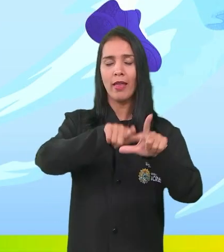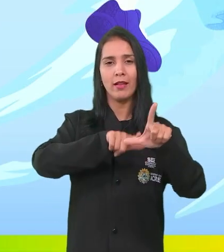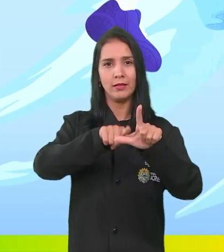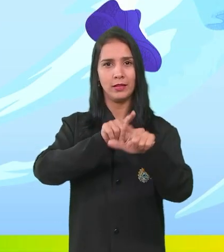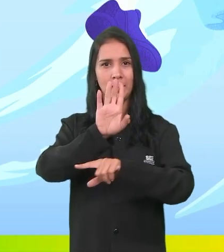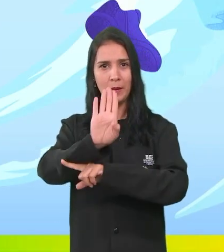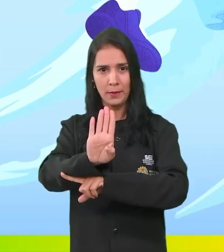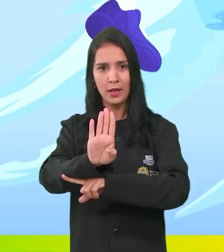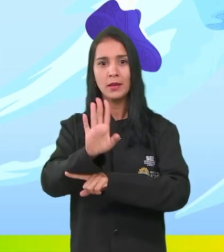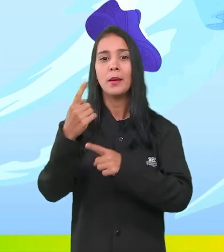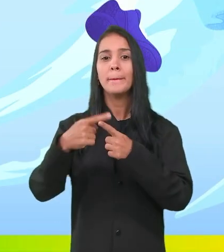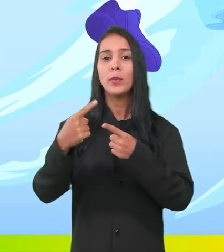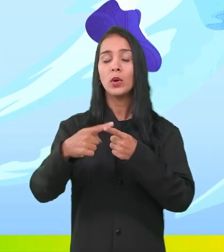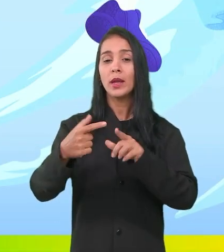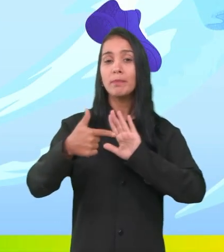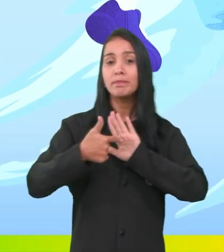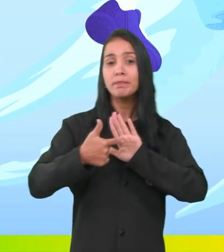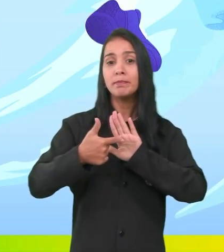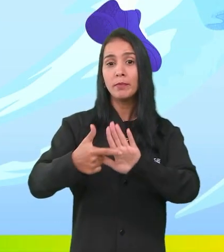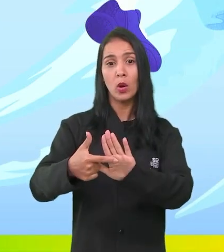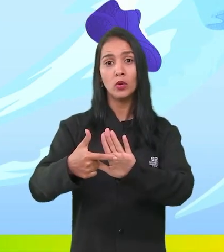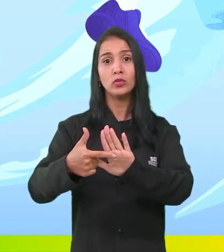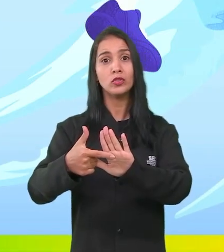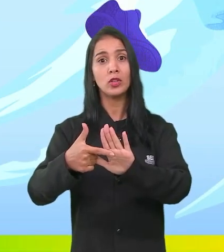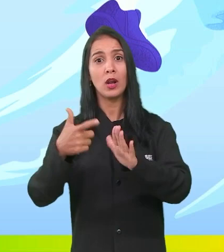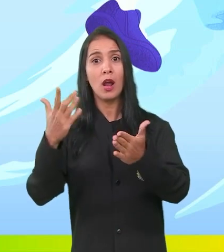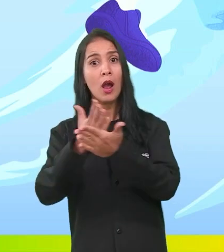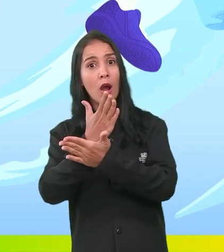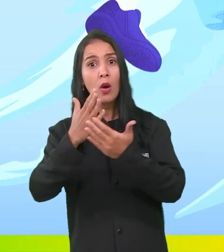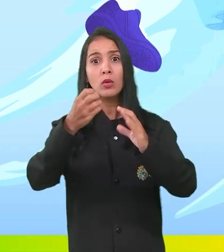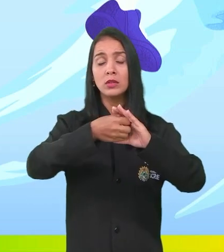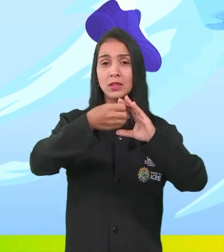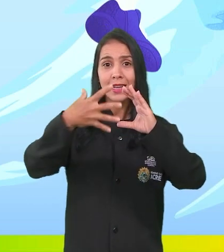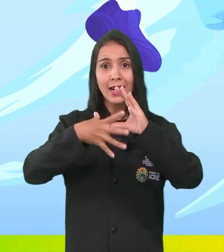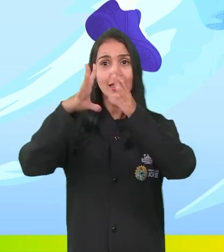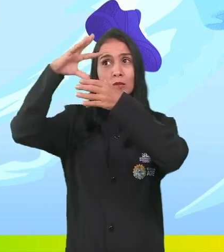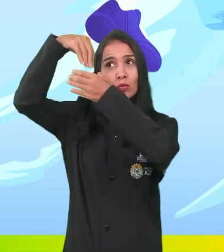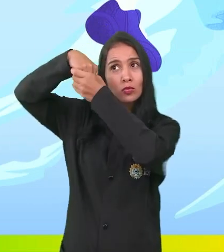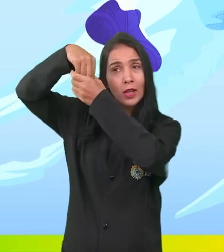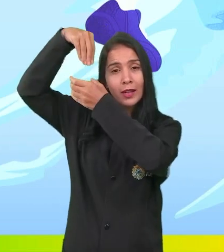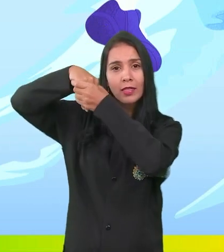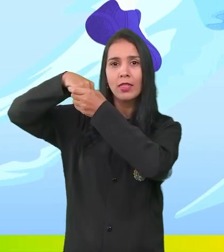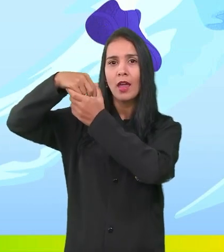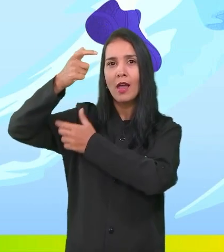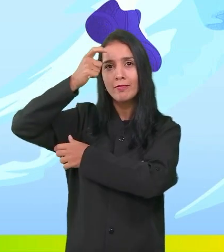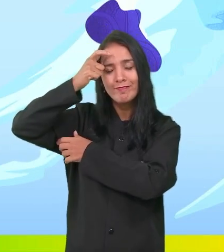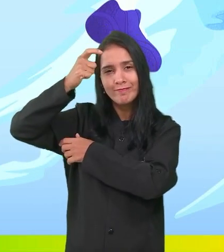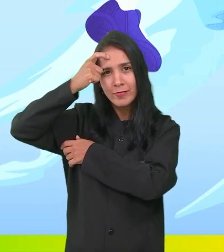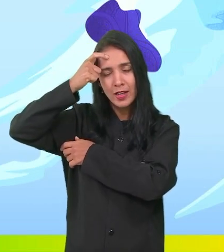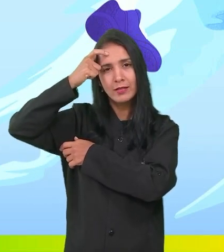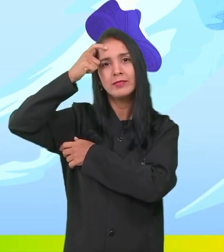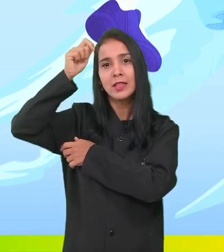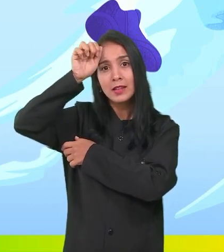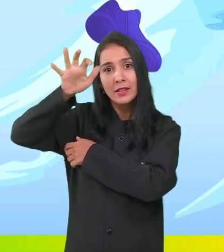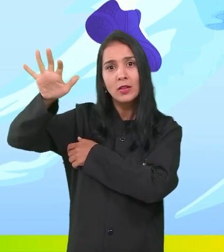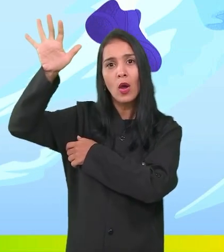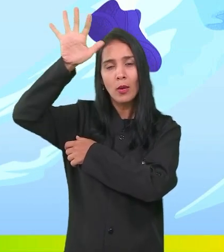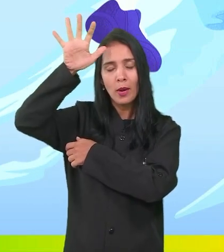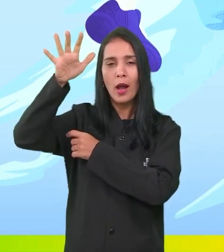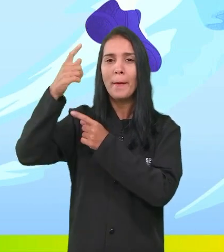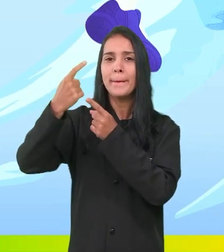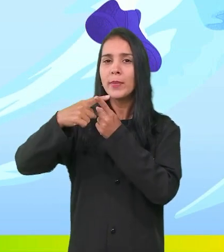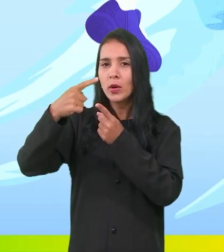B, revela aspectos inconscientes, ou seja, a expressão corporal, ela revela